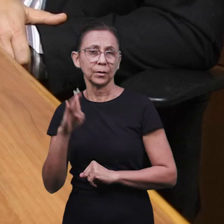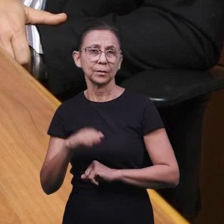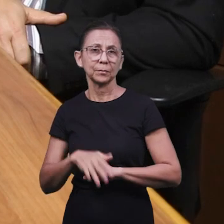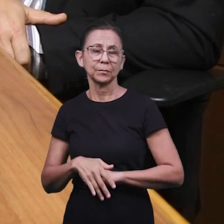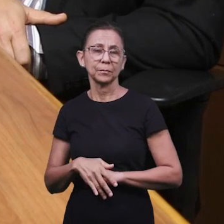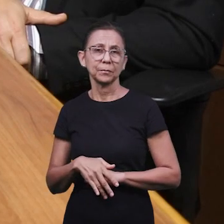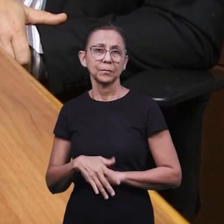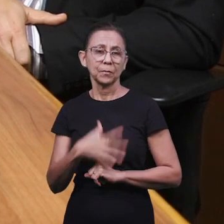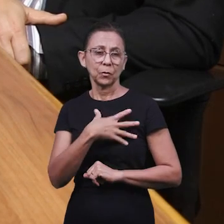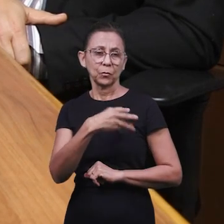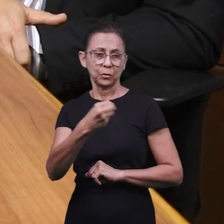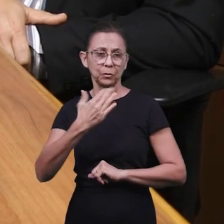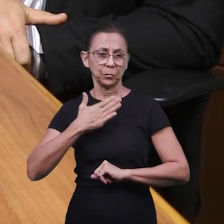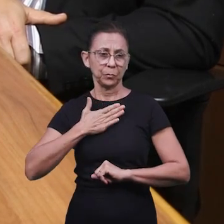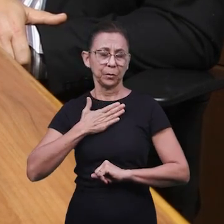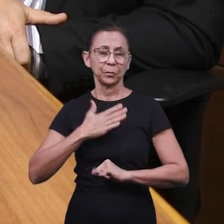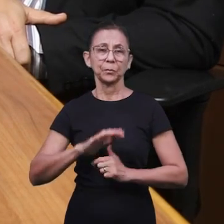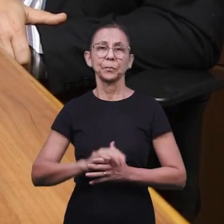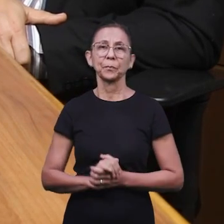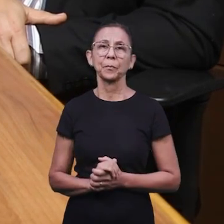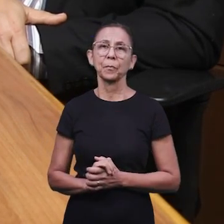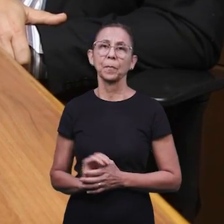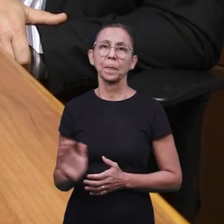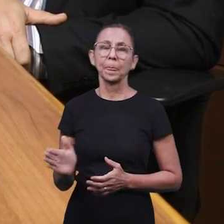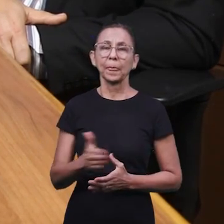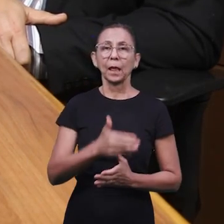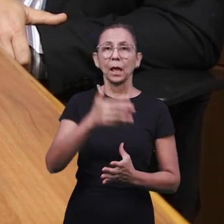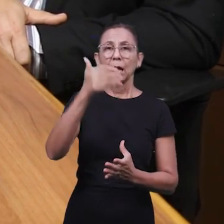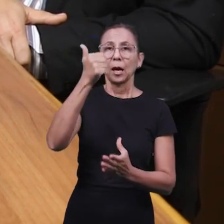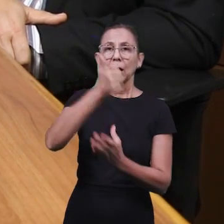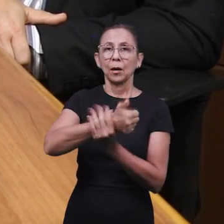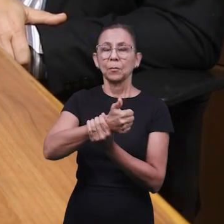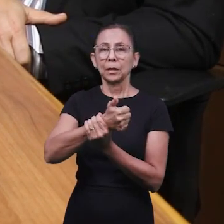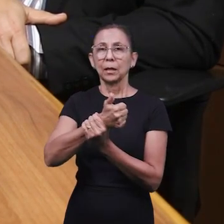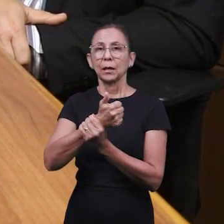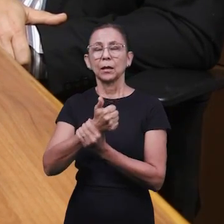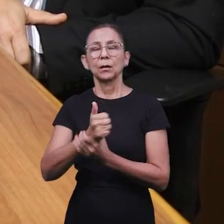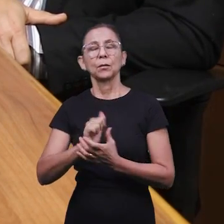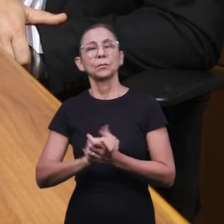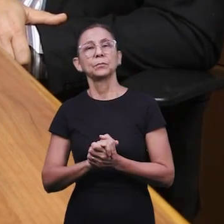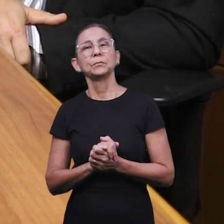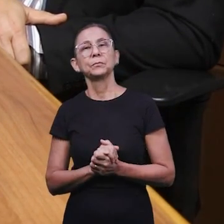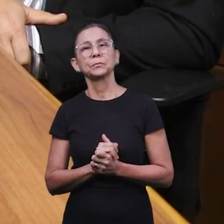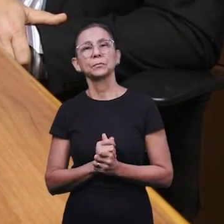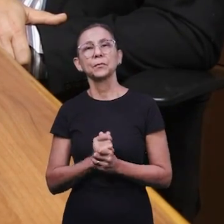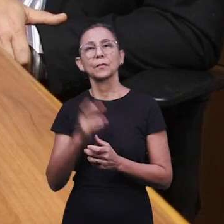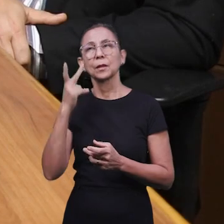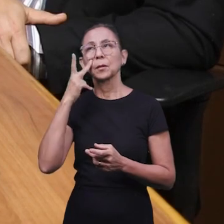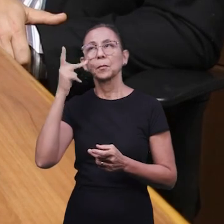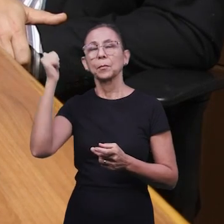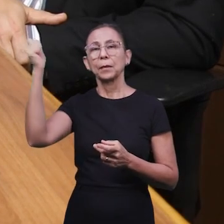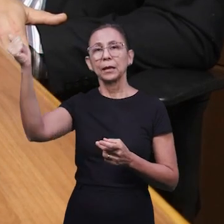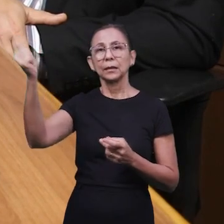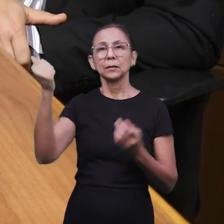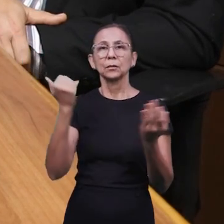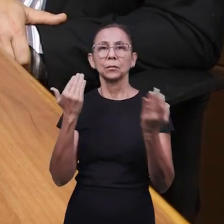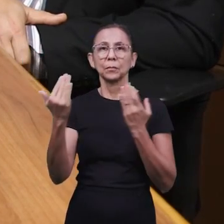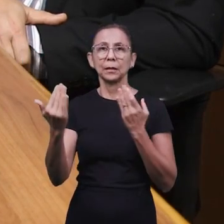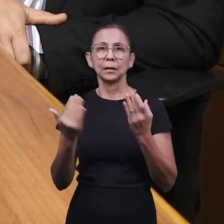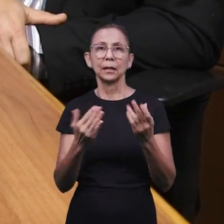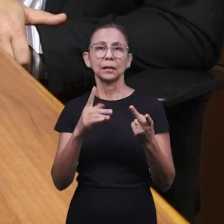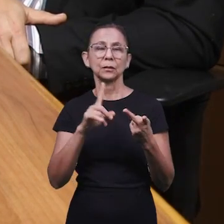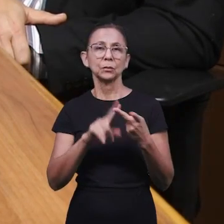dizer, Abraão, a figura do pai, Isaac, a figura do filho, Eliezer, a figura do Espírito Santo, né?